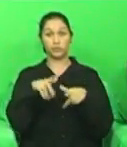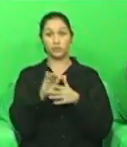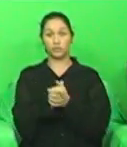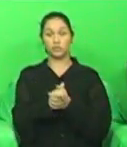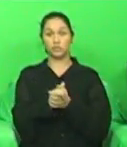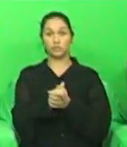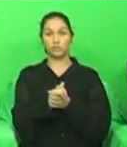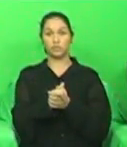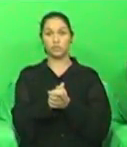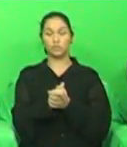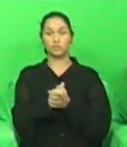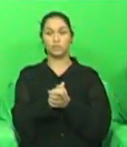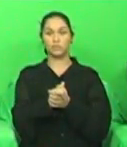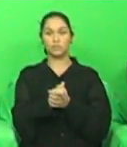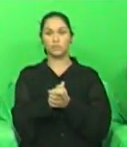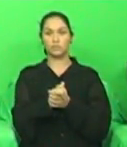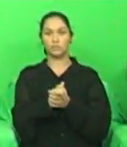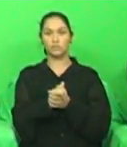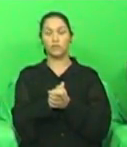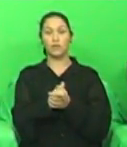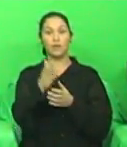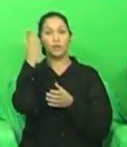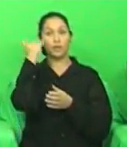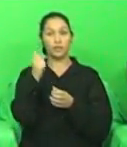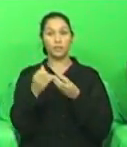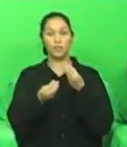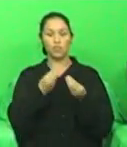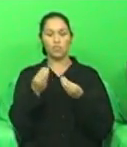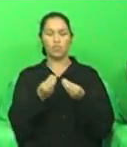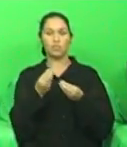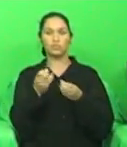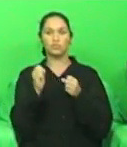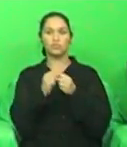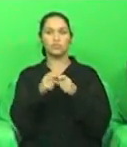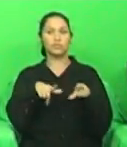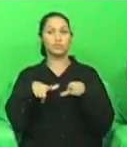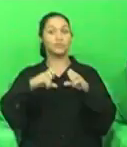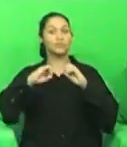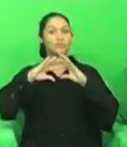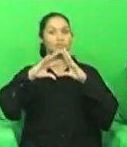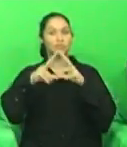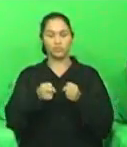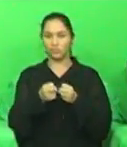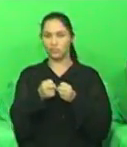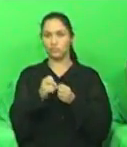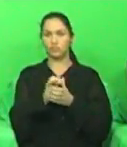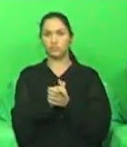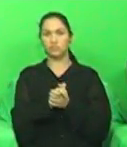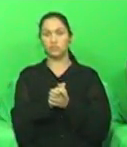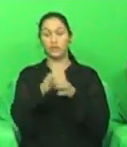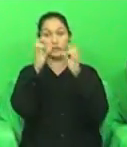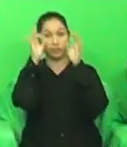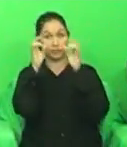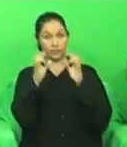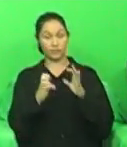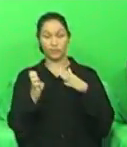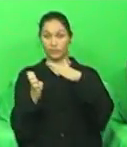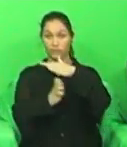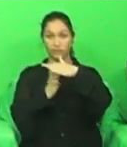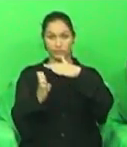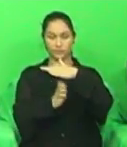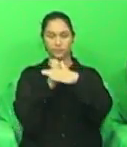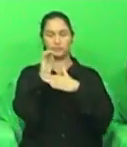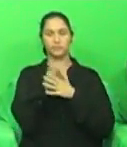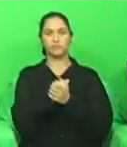internos para avaliação de desempenho de todos especialmente daquelas empresas